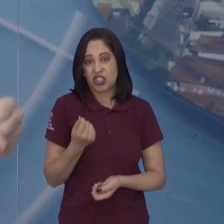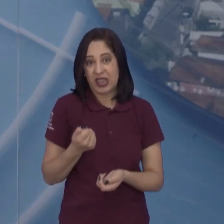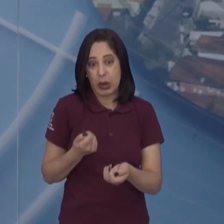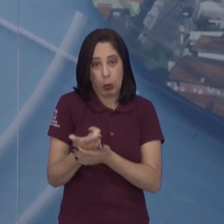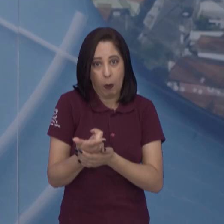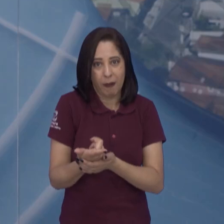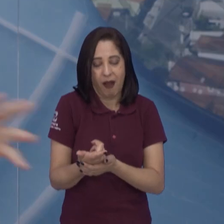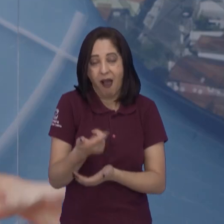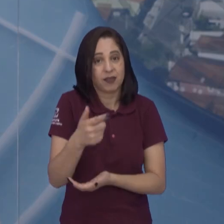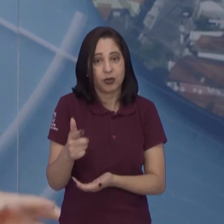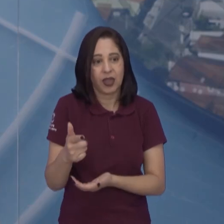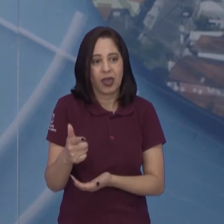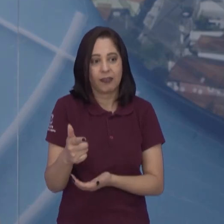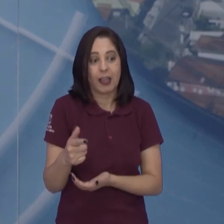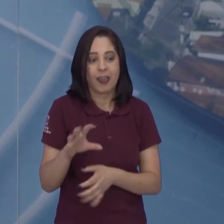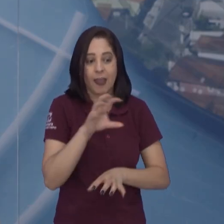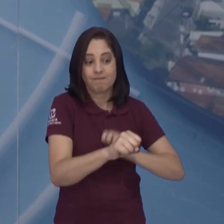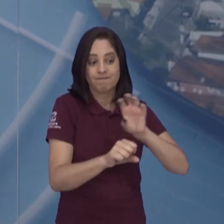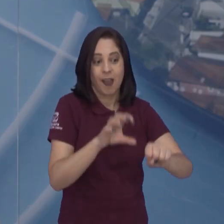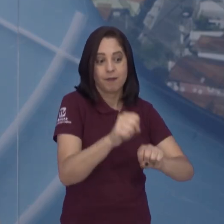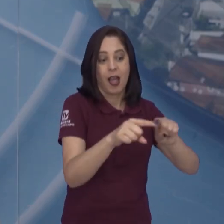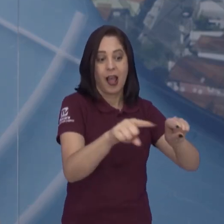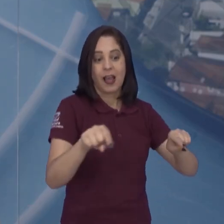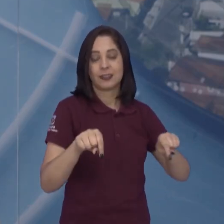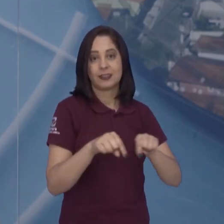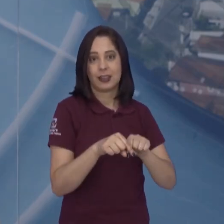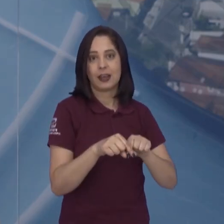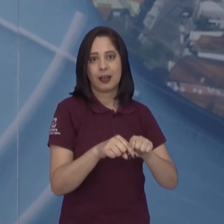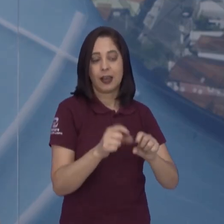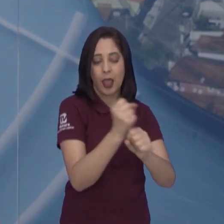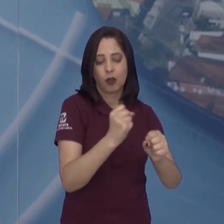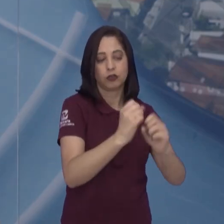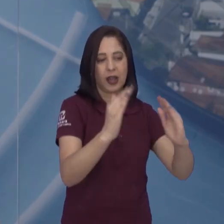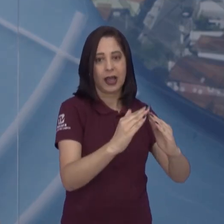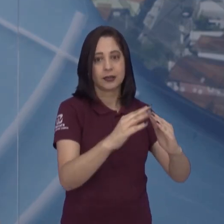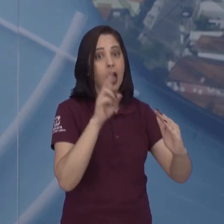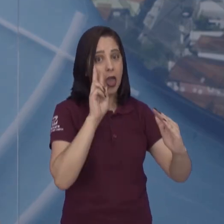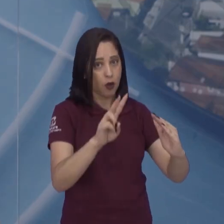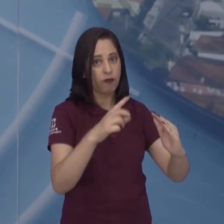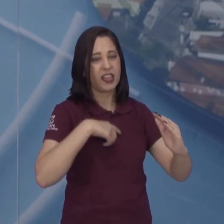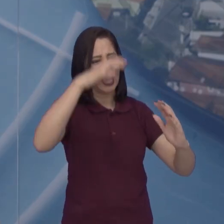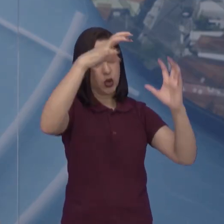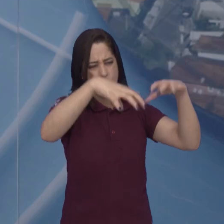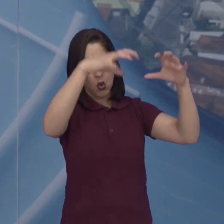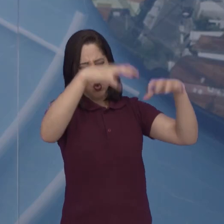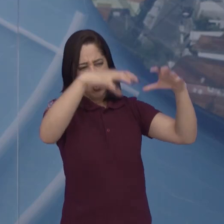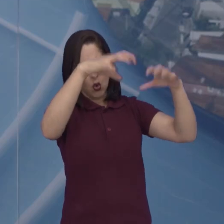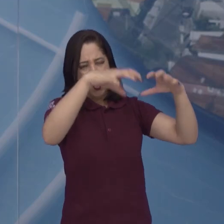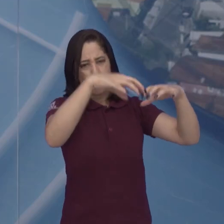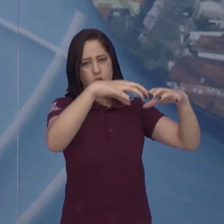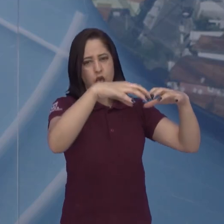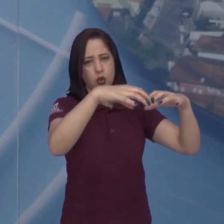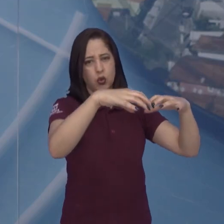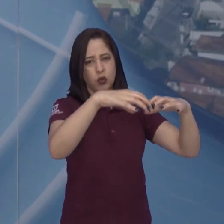áreas, e aí tem a questão dos riscos também, né? A gente vê chuva. São José, felizmente, a gente não tem muitos casos